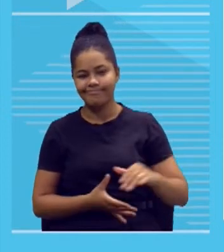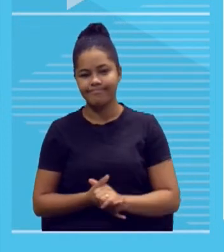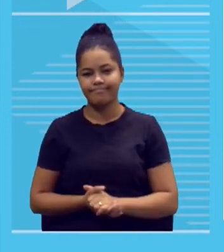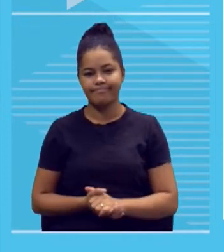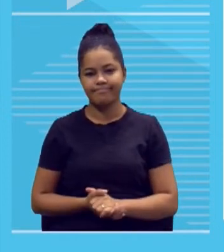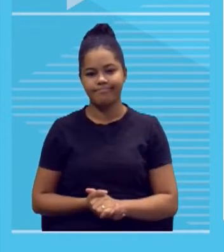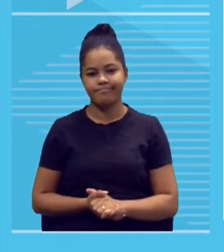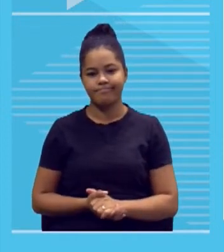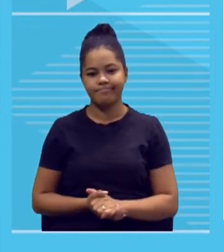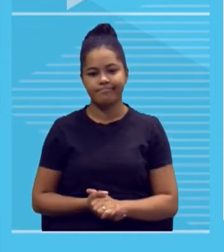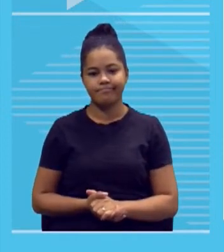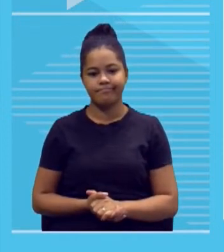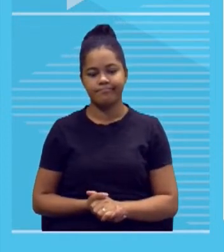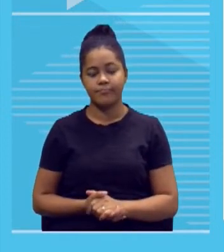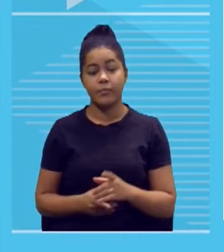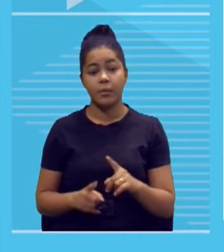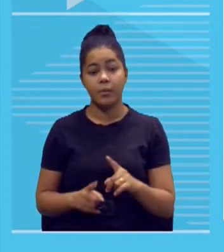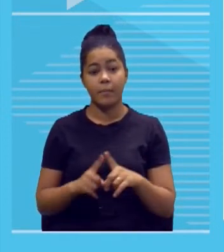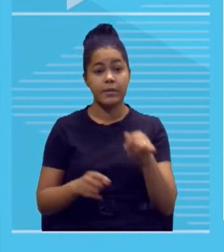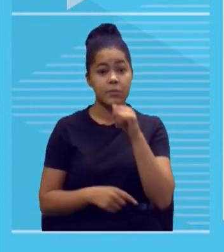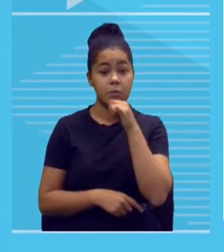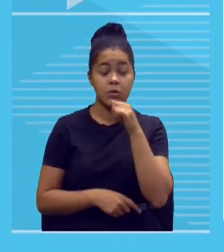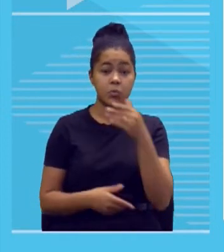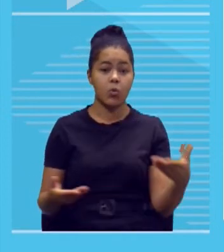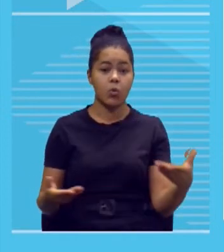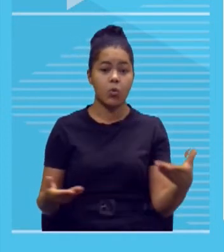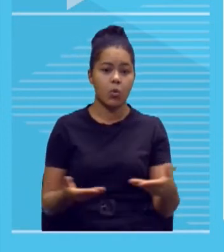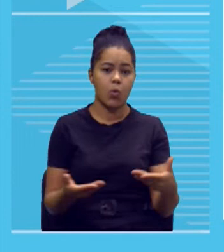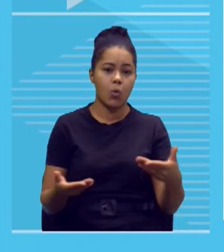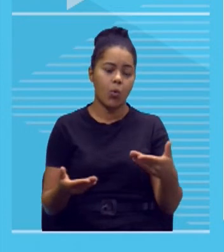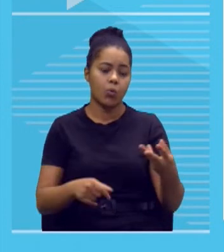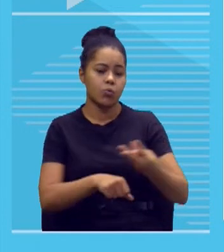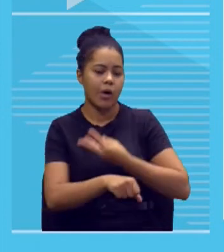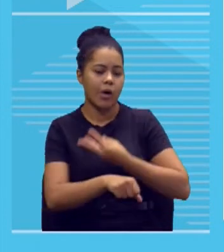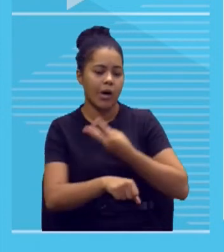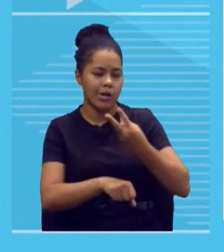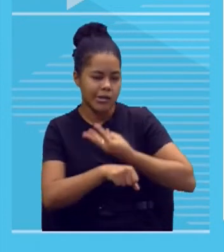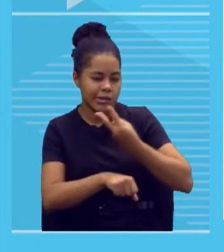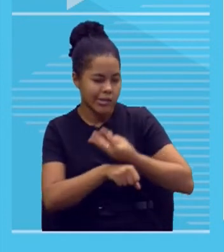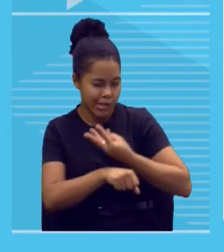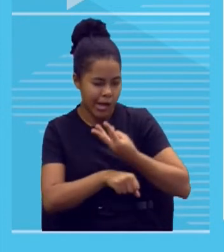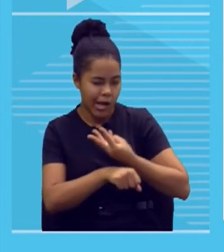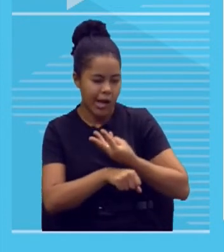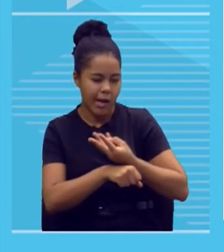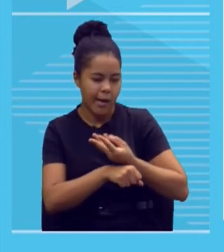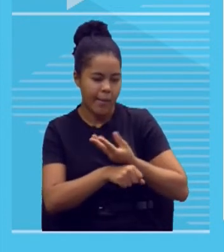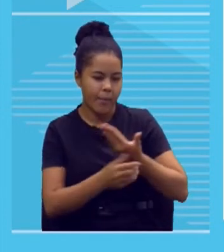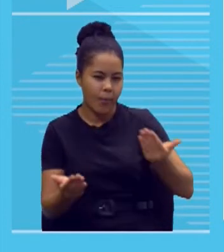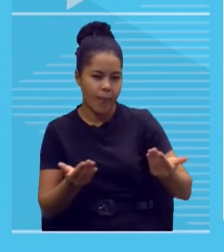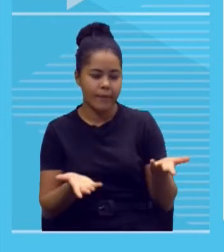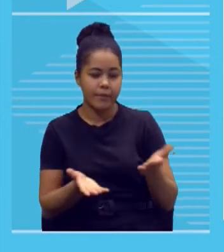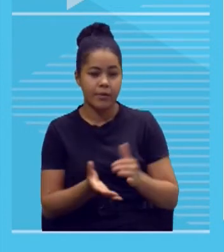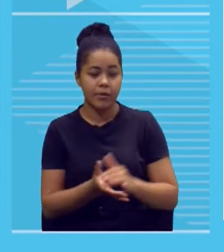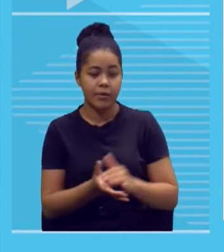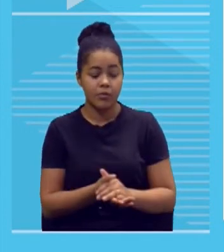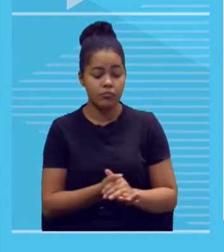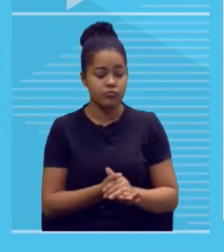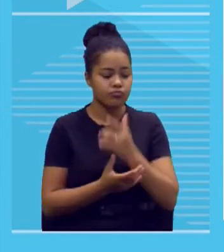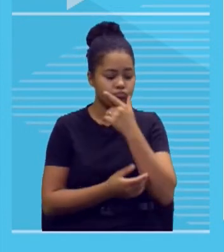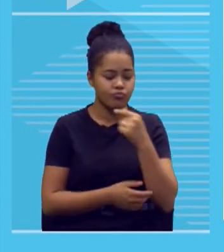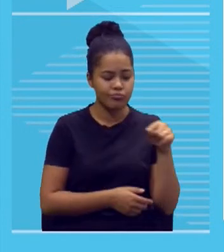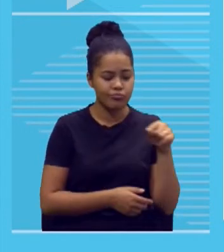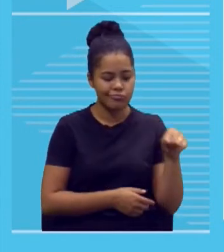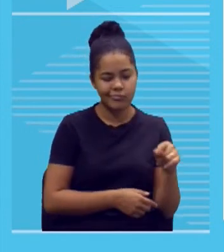tu já pensou se fosse hoje como a gente tem WhatsApp de todo mundo comendo o WhatsApp do Davi